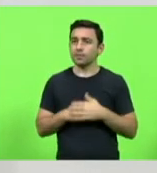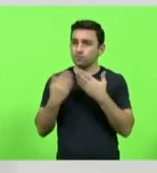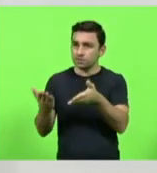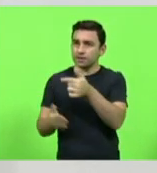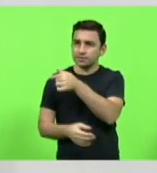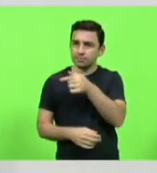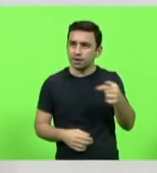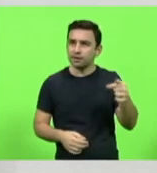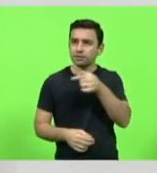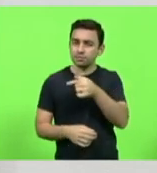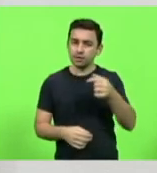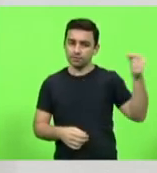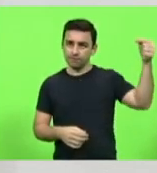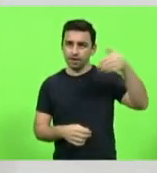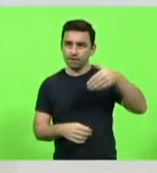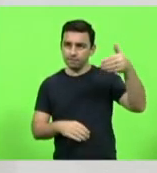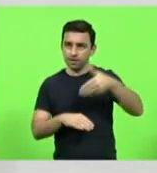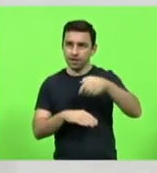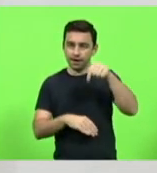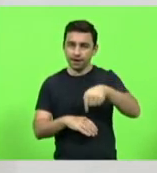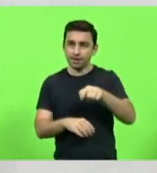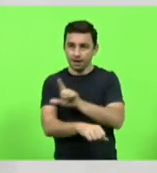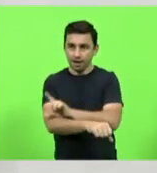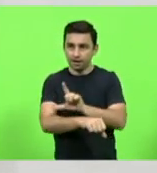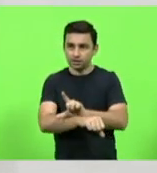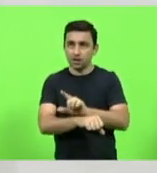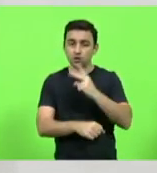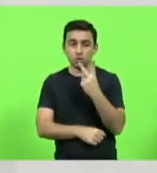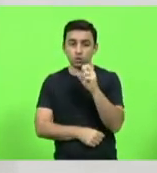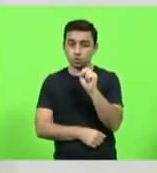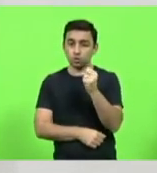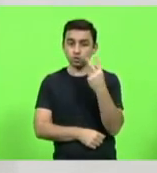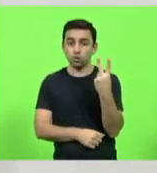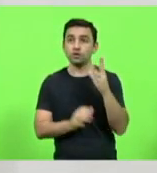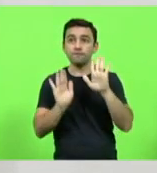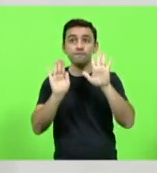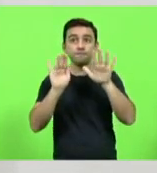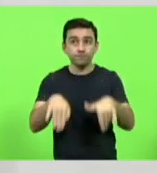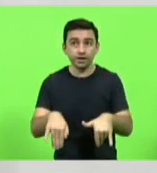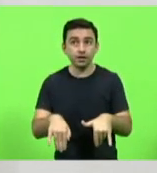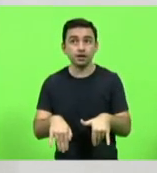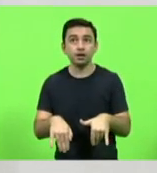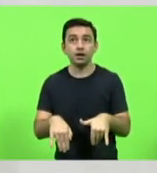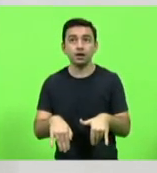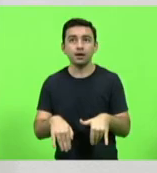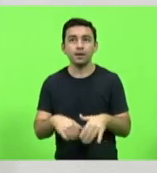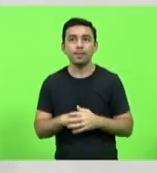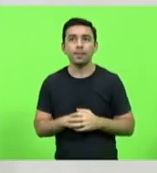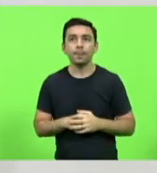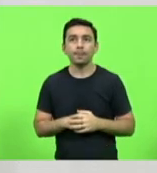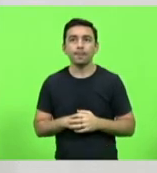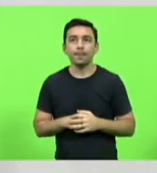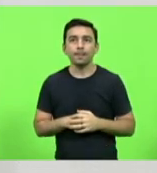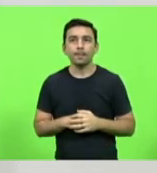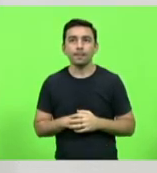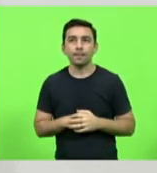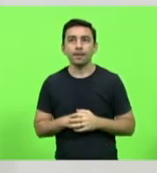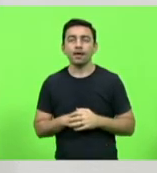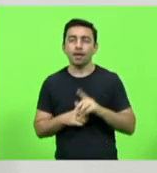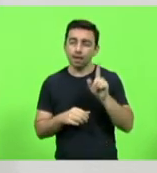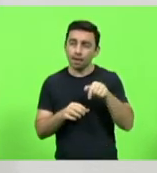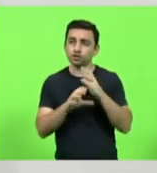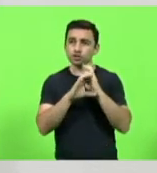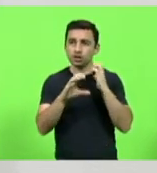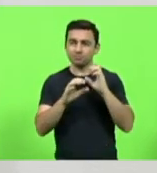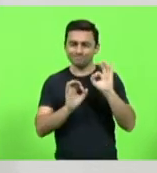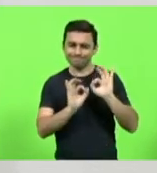semana de Lages, a BR-282 foi finalizada nessa engenharia.